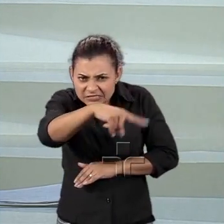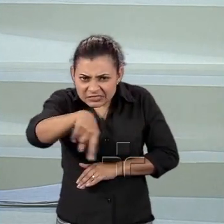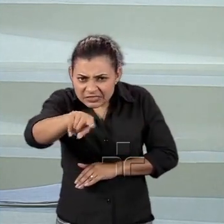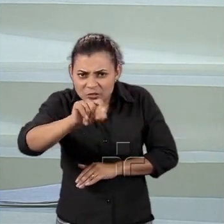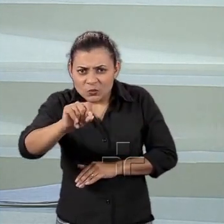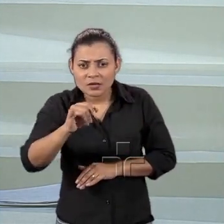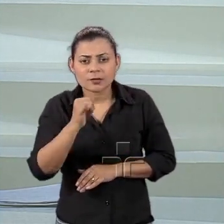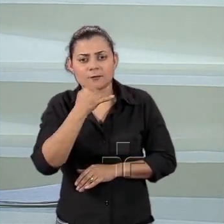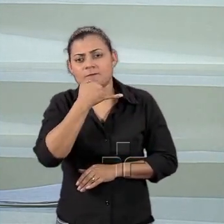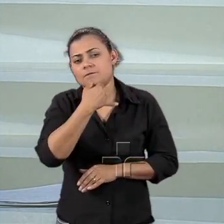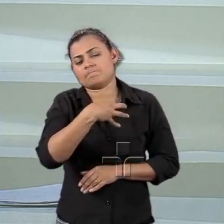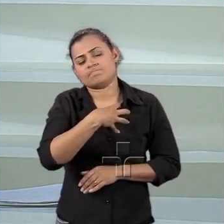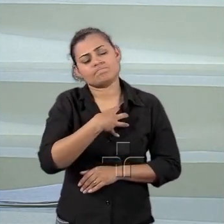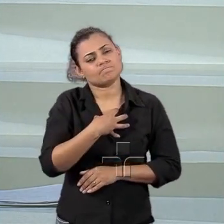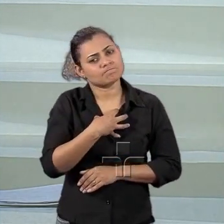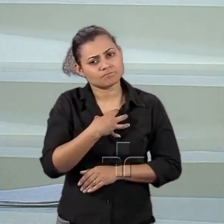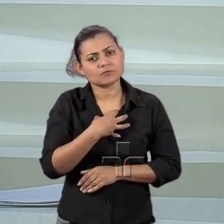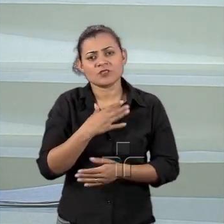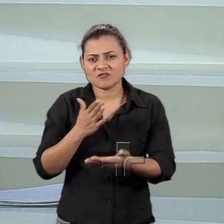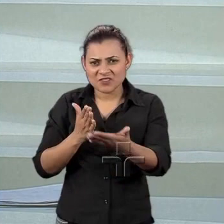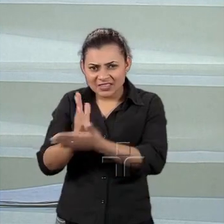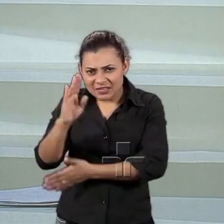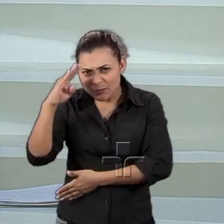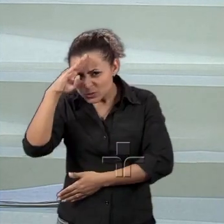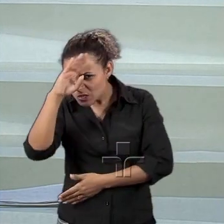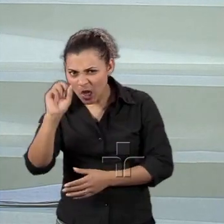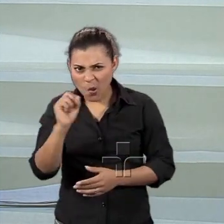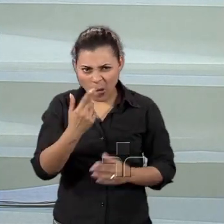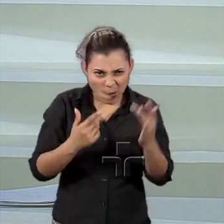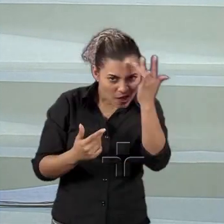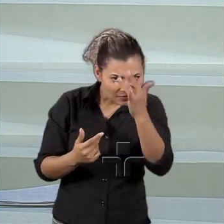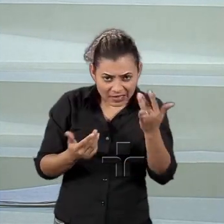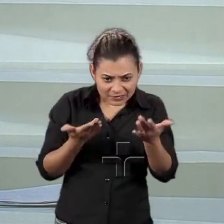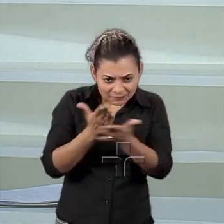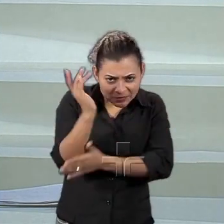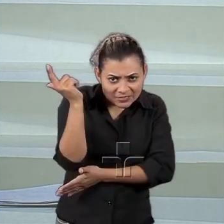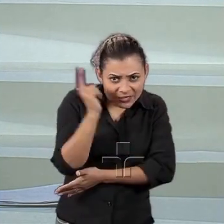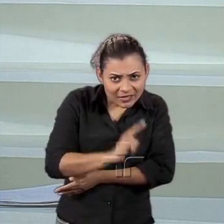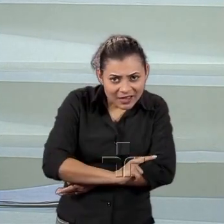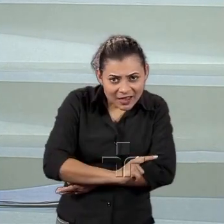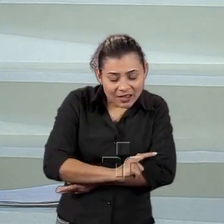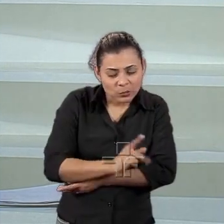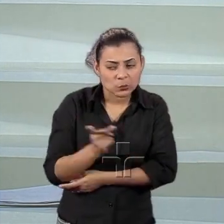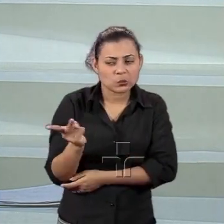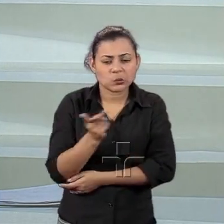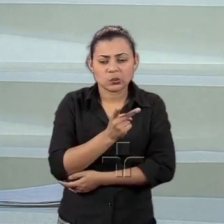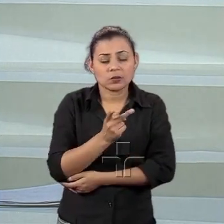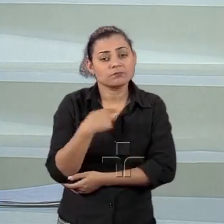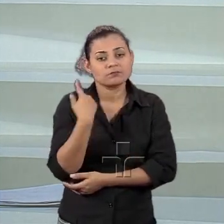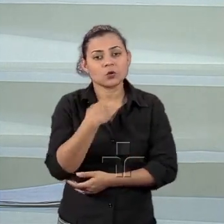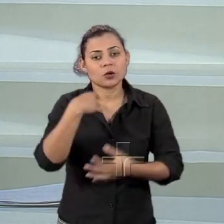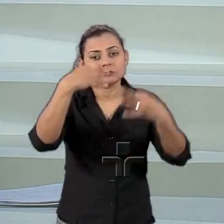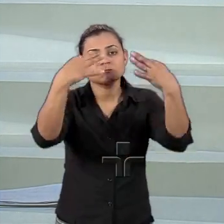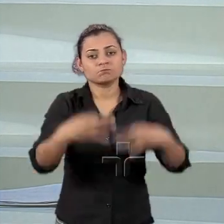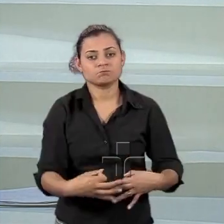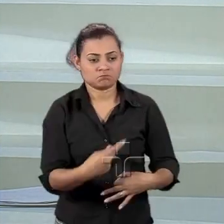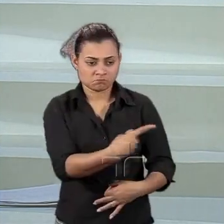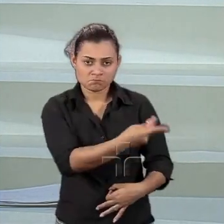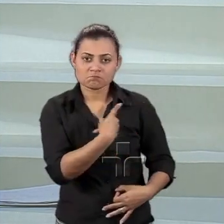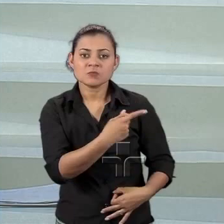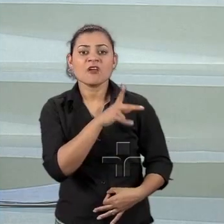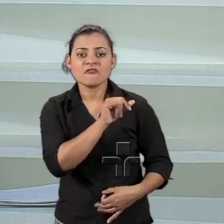essa infelicidade de ter uma vitória do Bolsonaro ou uma vitória do candidato terceirizado do Lula, nós garantimos, nós vamos